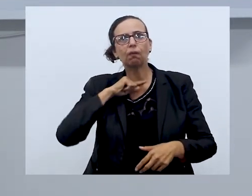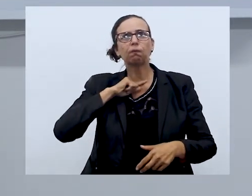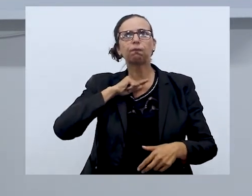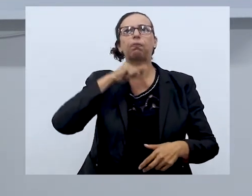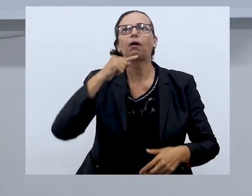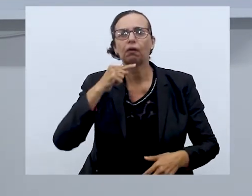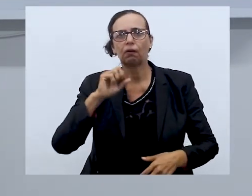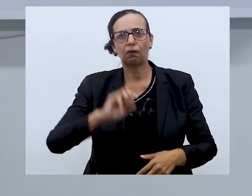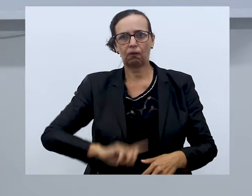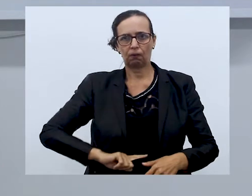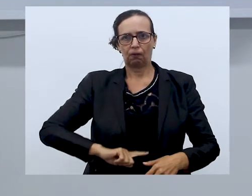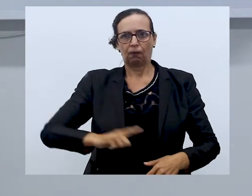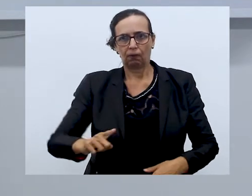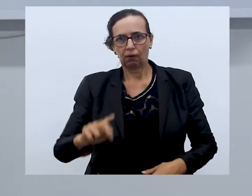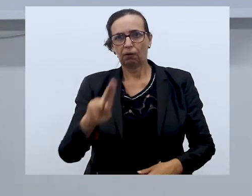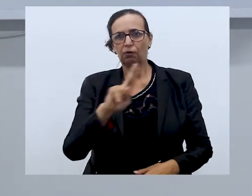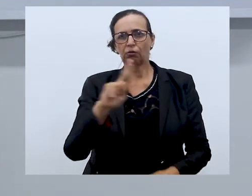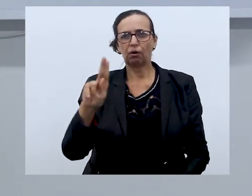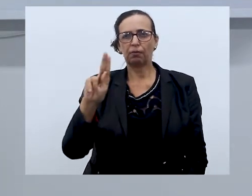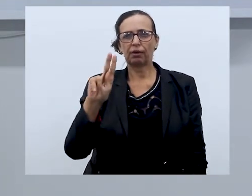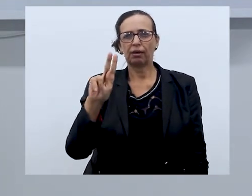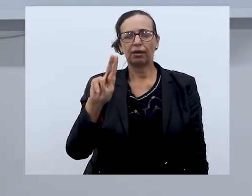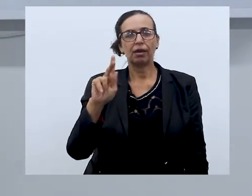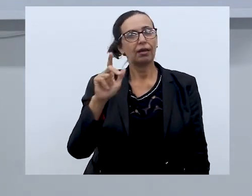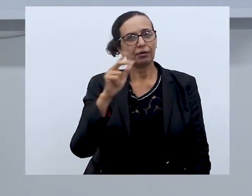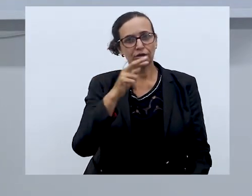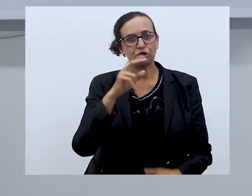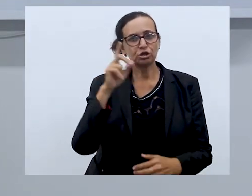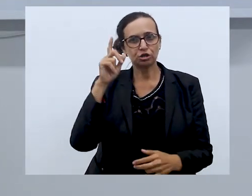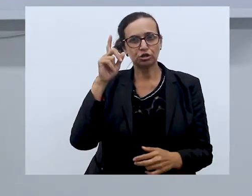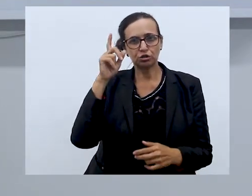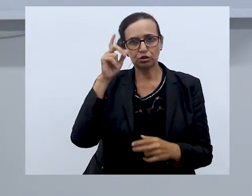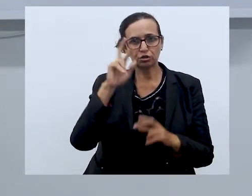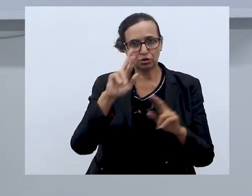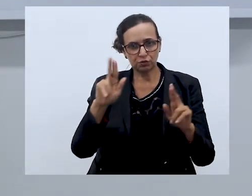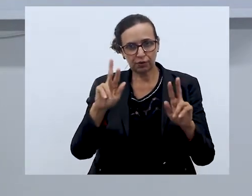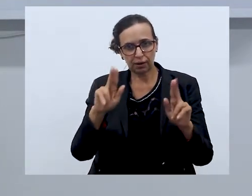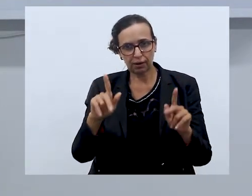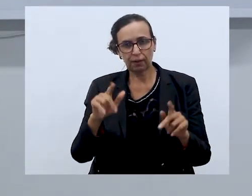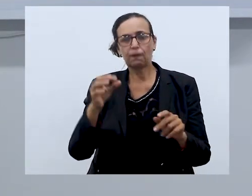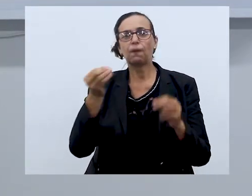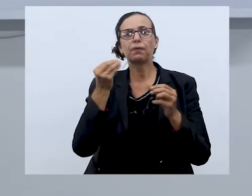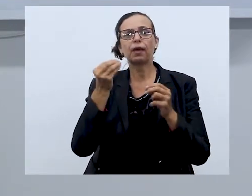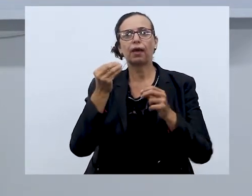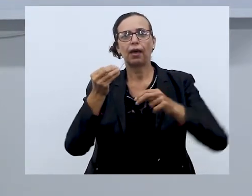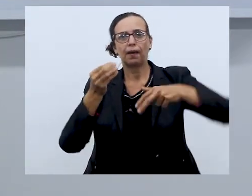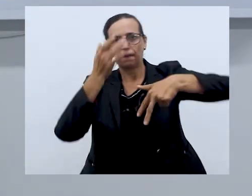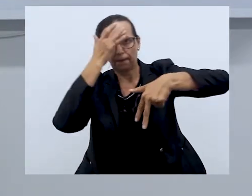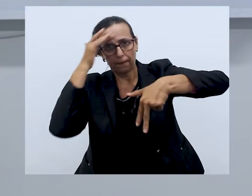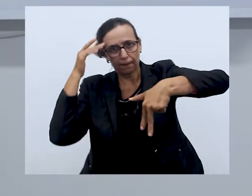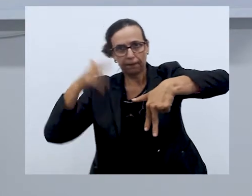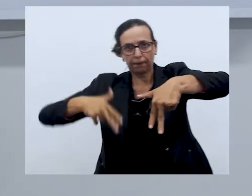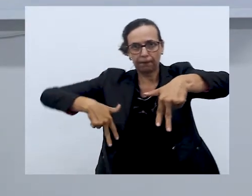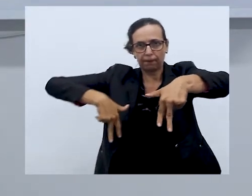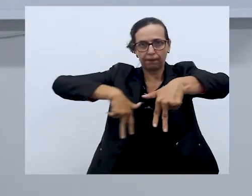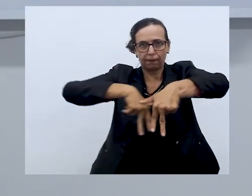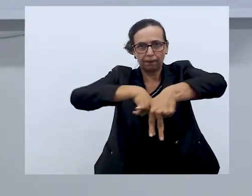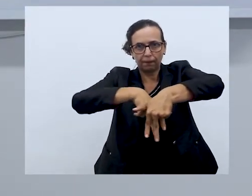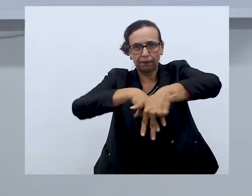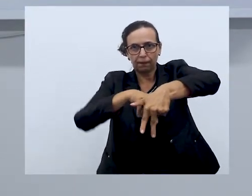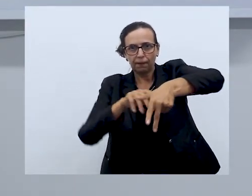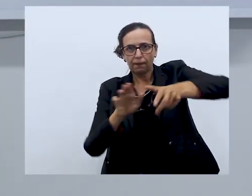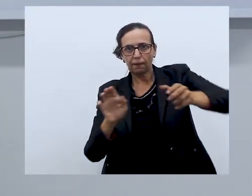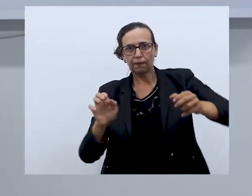de desobstrução das vias aéreas também é conhecida como manobra de Heilig. Consiste em se posicionar atrás